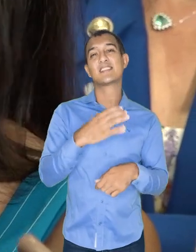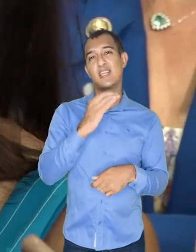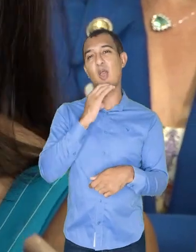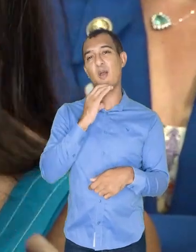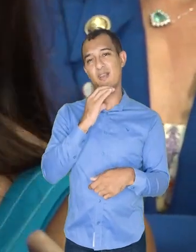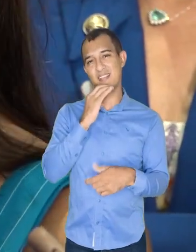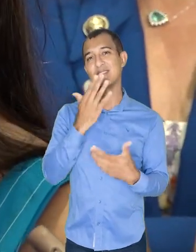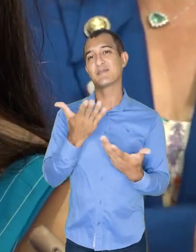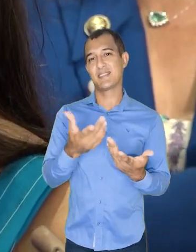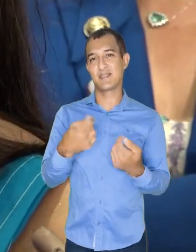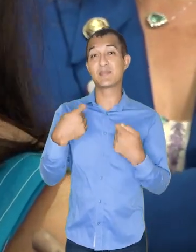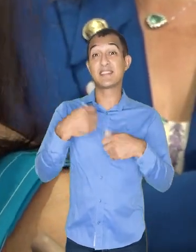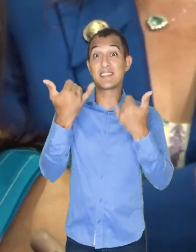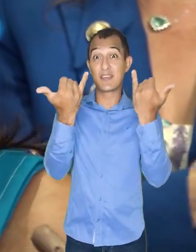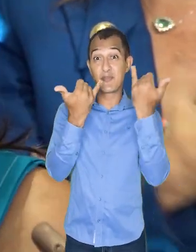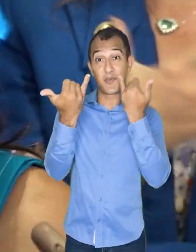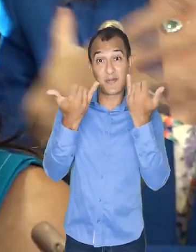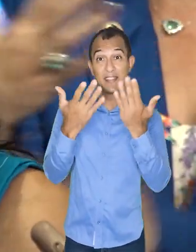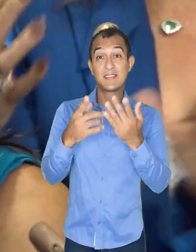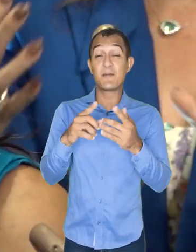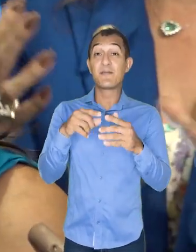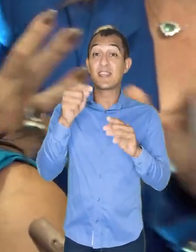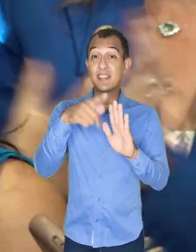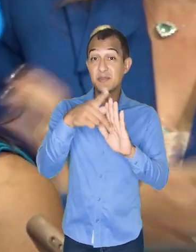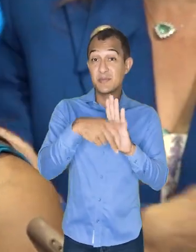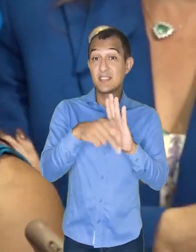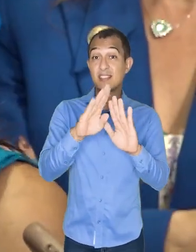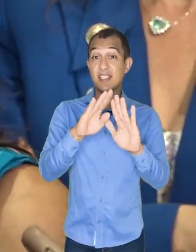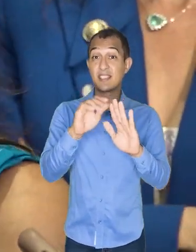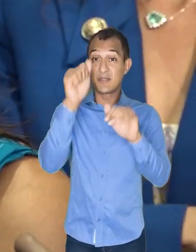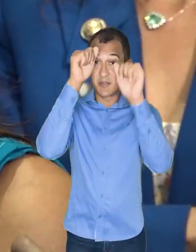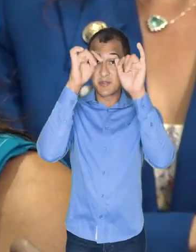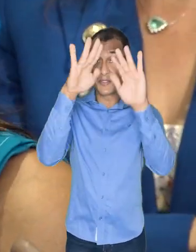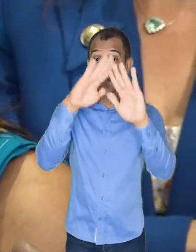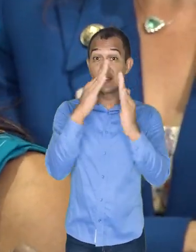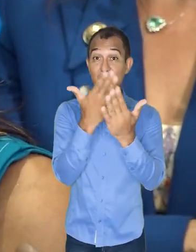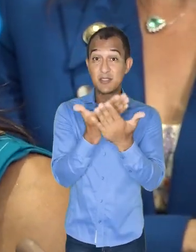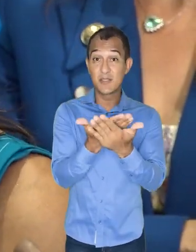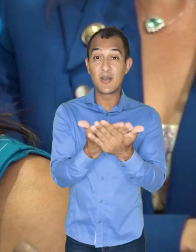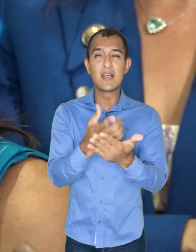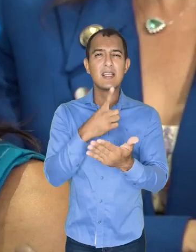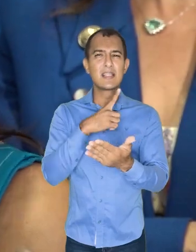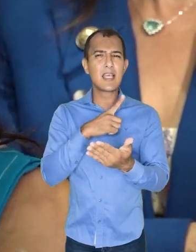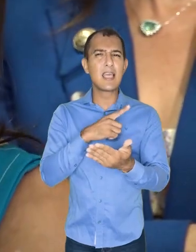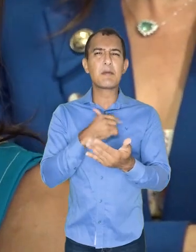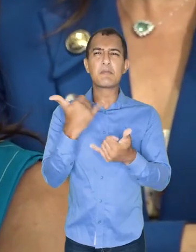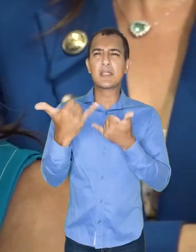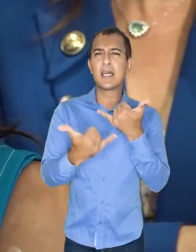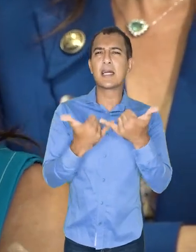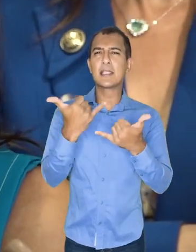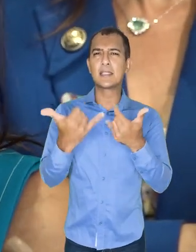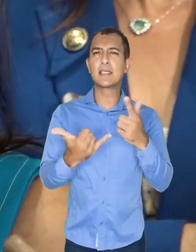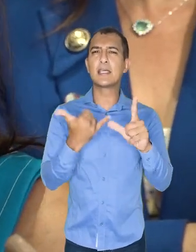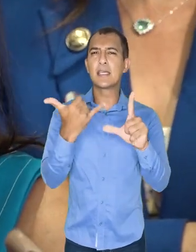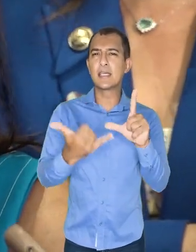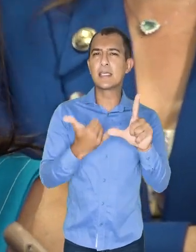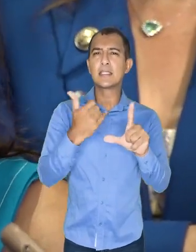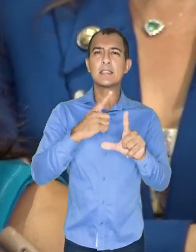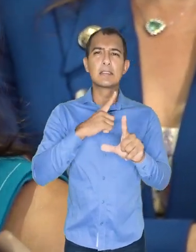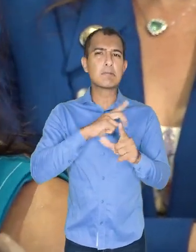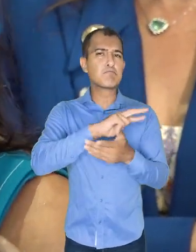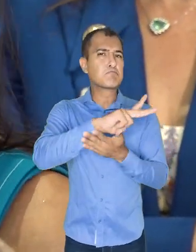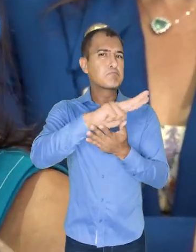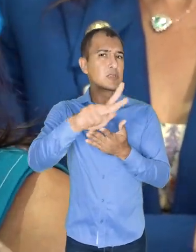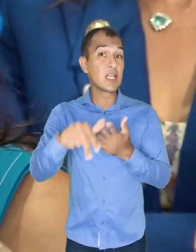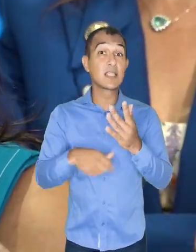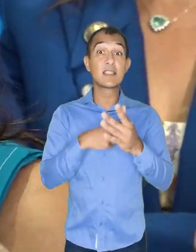preciso conhecer, é preciso informar. E o projeto Autismo na Escola, ele faz isso de uma maneira lúdica, de uma maneira muito